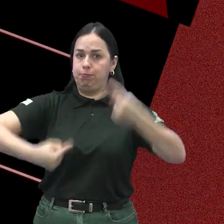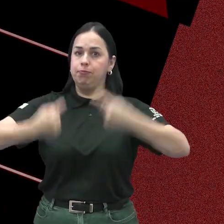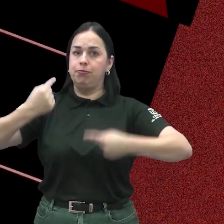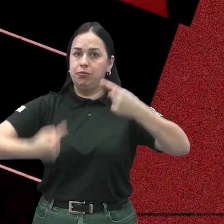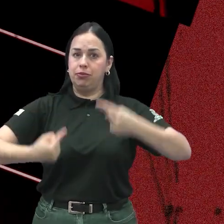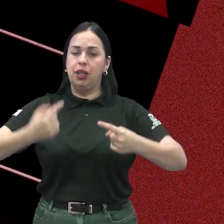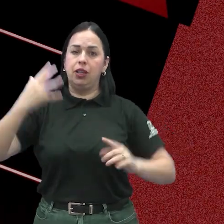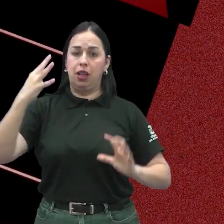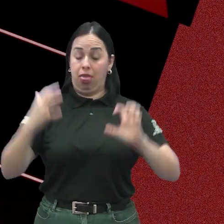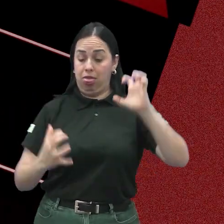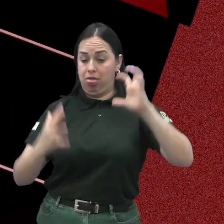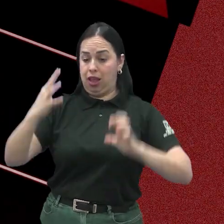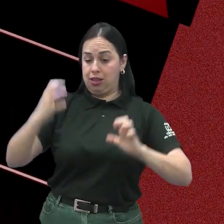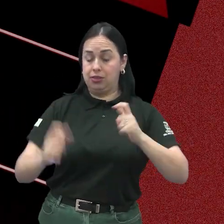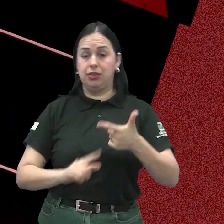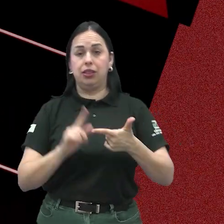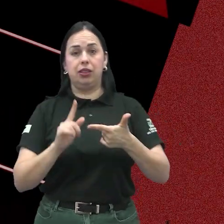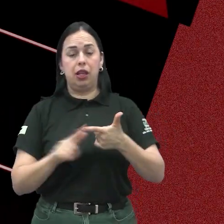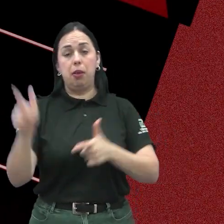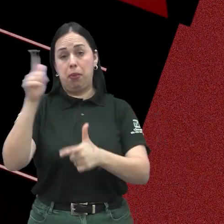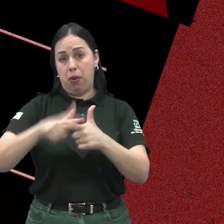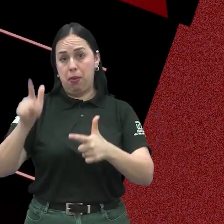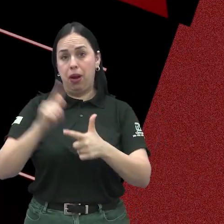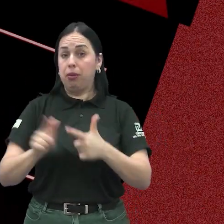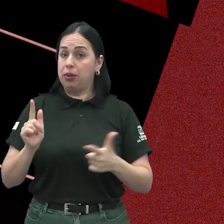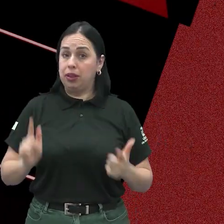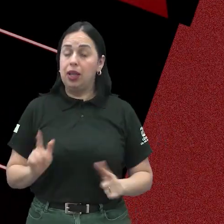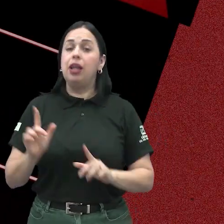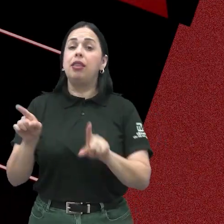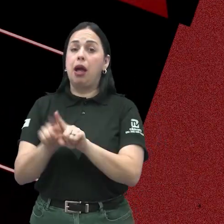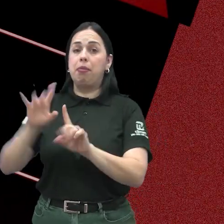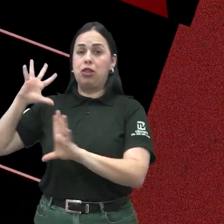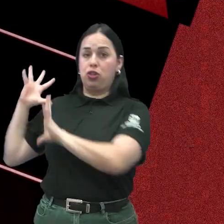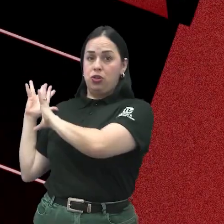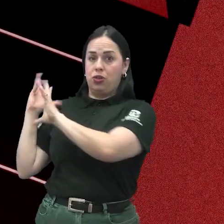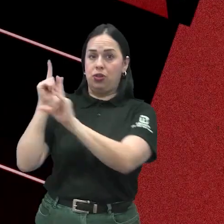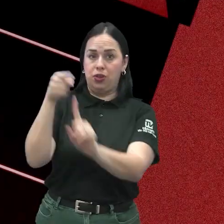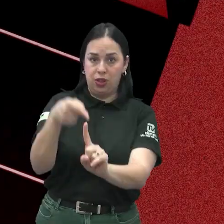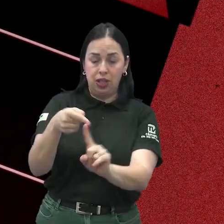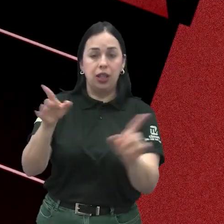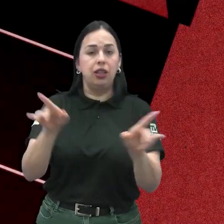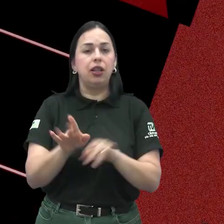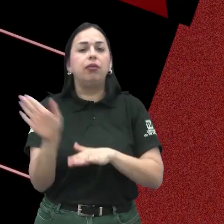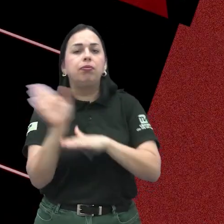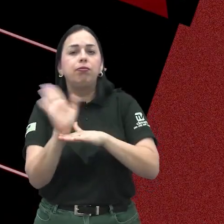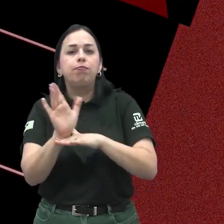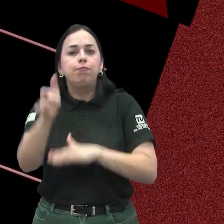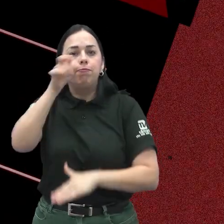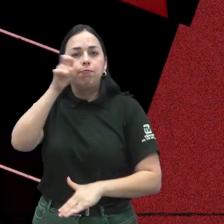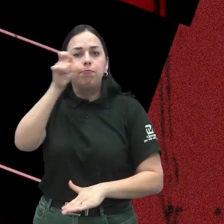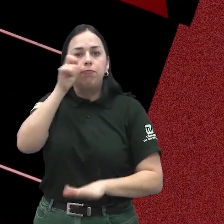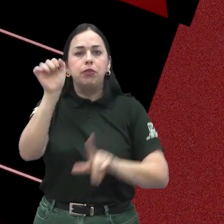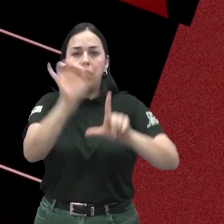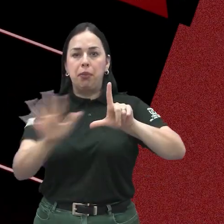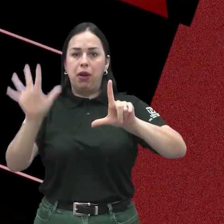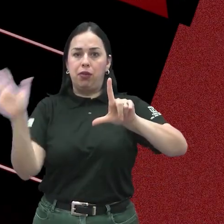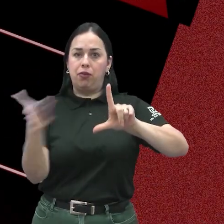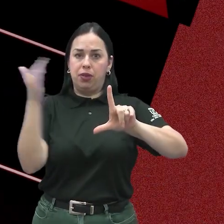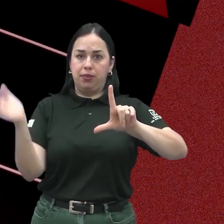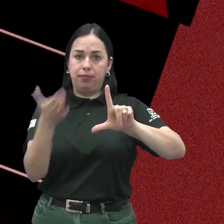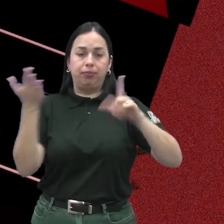de conflitos humanos, dilemas e destinos. E é possível encontrar esse longa-metragem em uma plataforma de